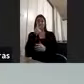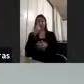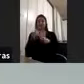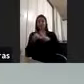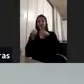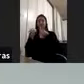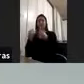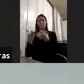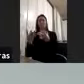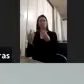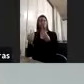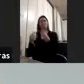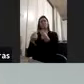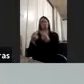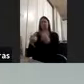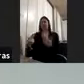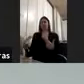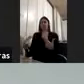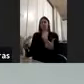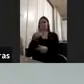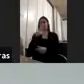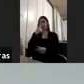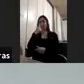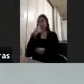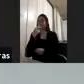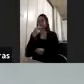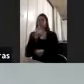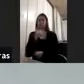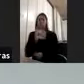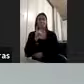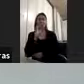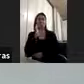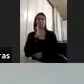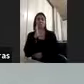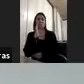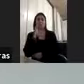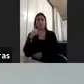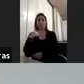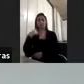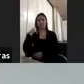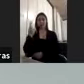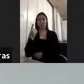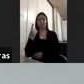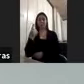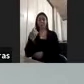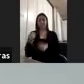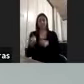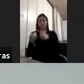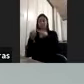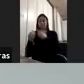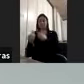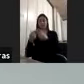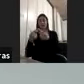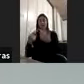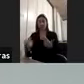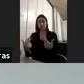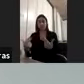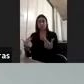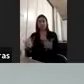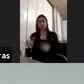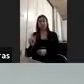depois, até depois, quando veio a Volkswagen, os benefícios foram menores, muito menores para a Volkswagen do que foram para a